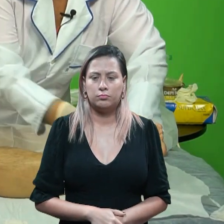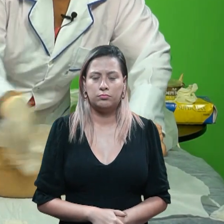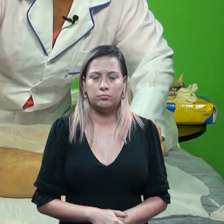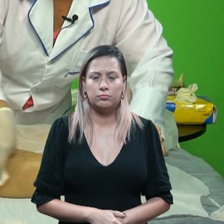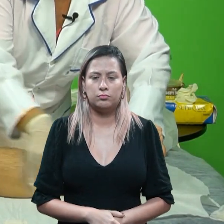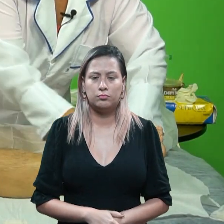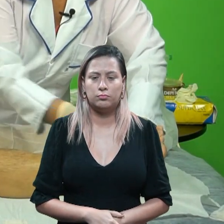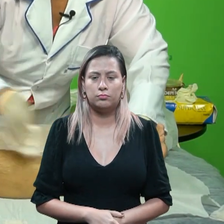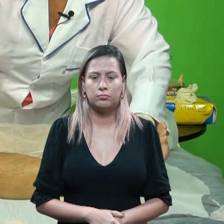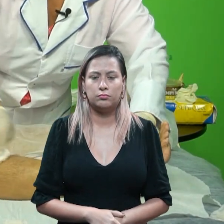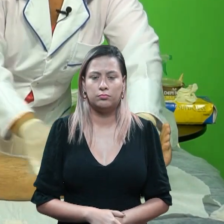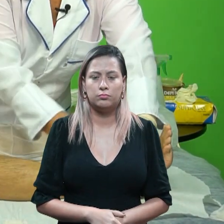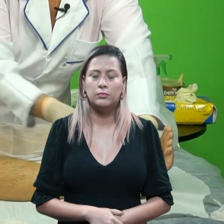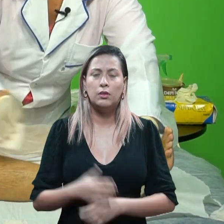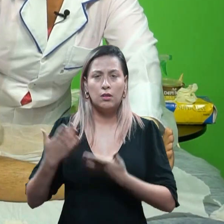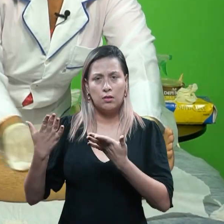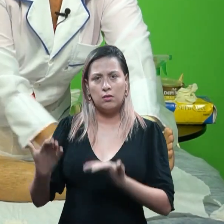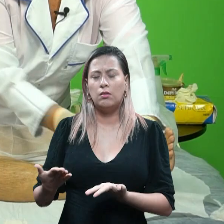lá